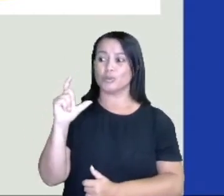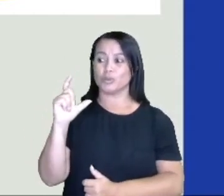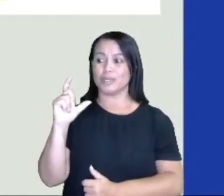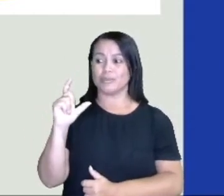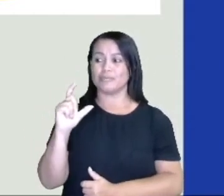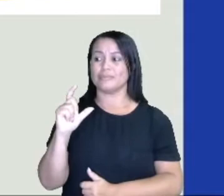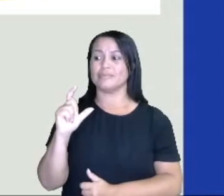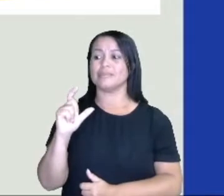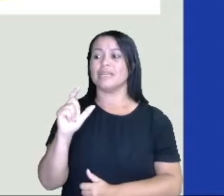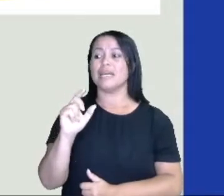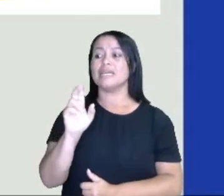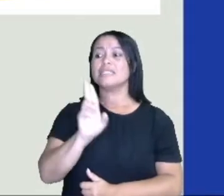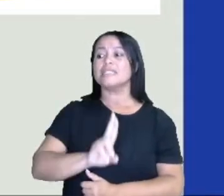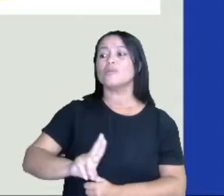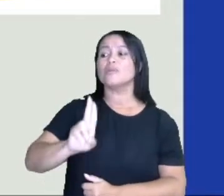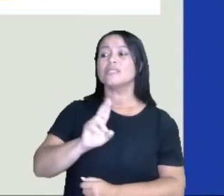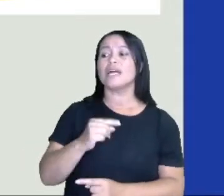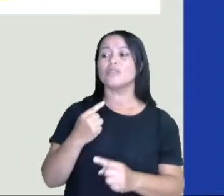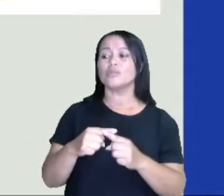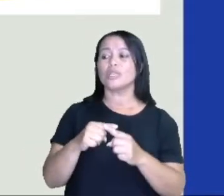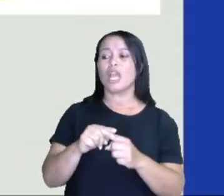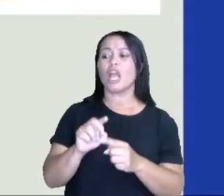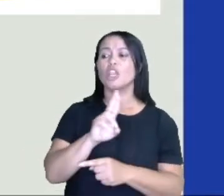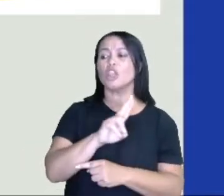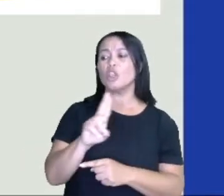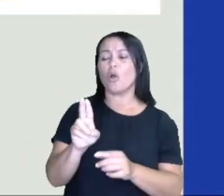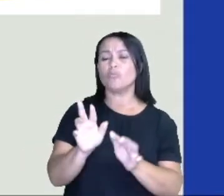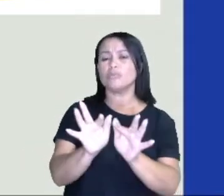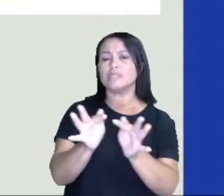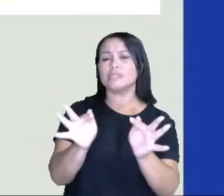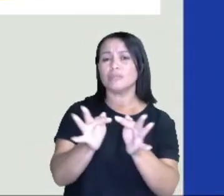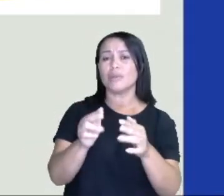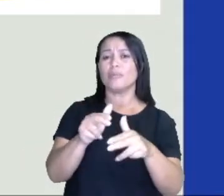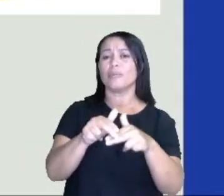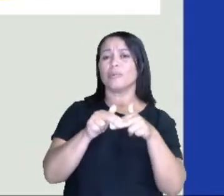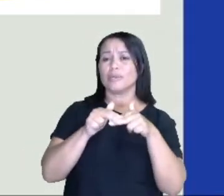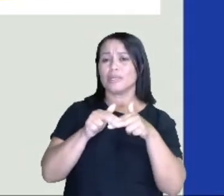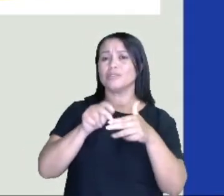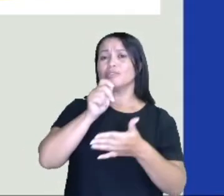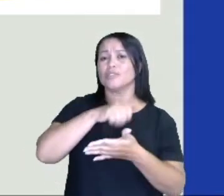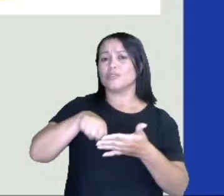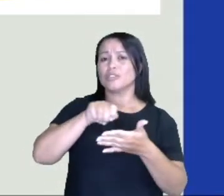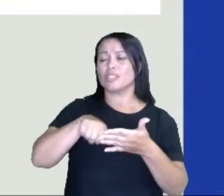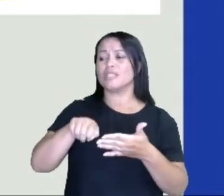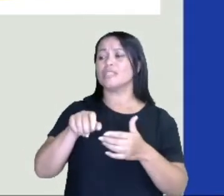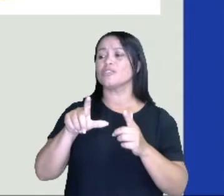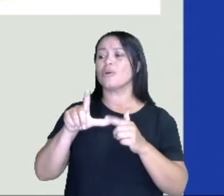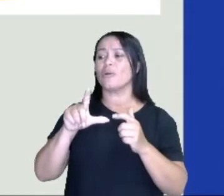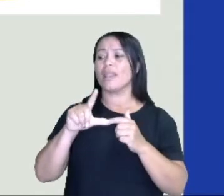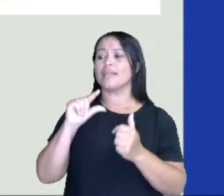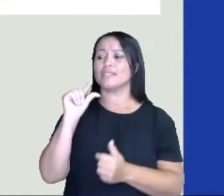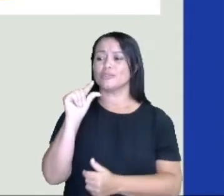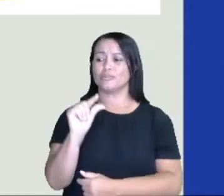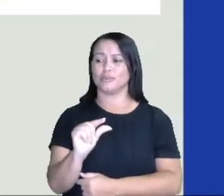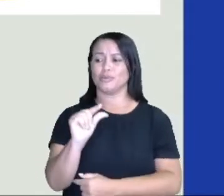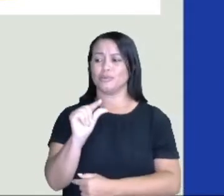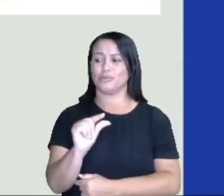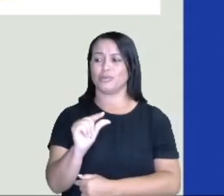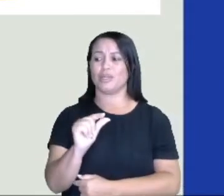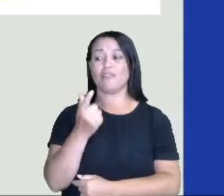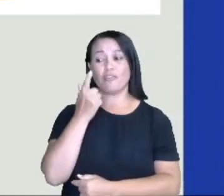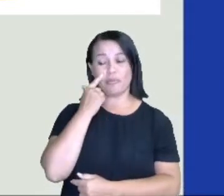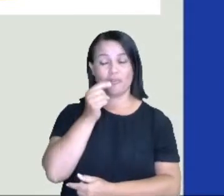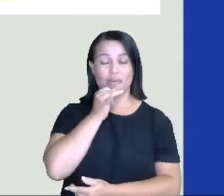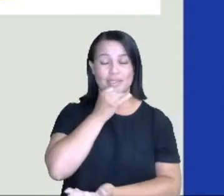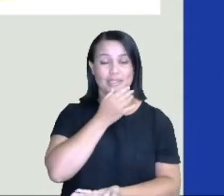chamadas de nomes comuns e por isso são escritos com letra minúscula. Vamos ver